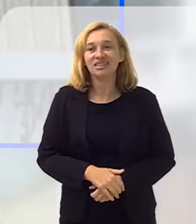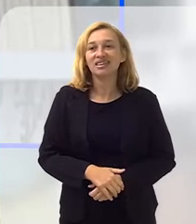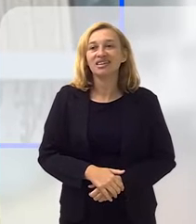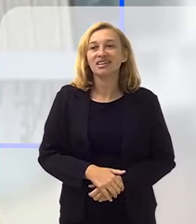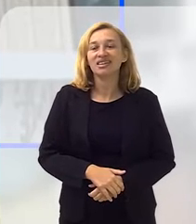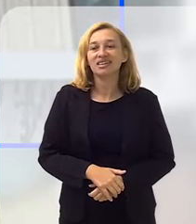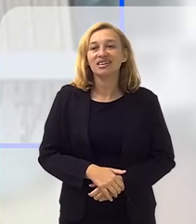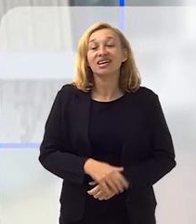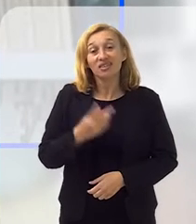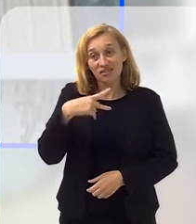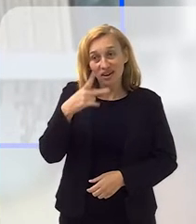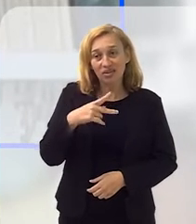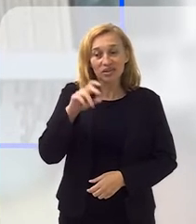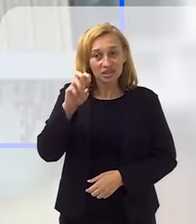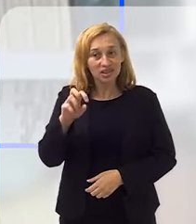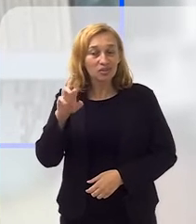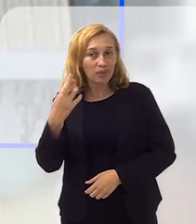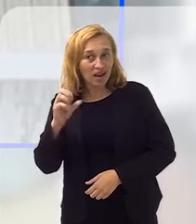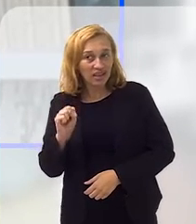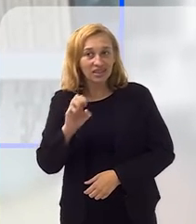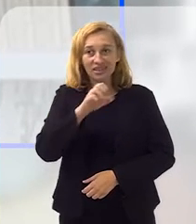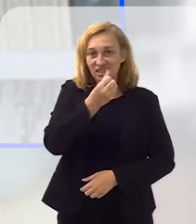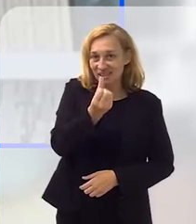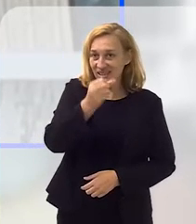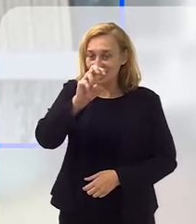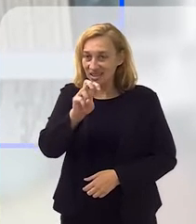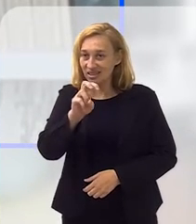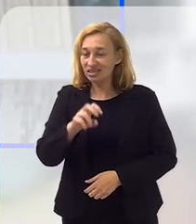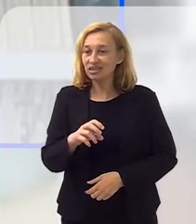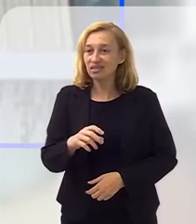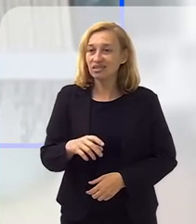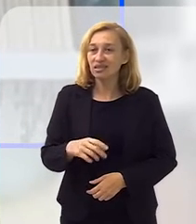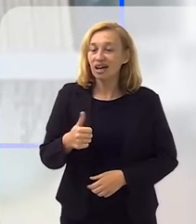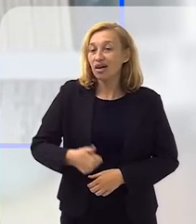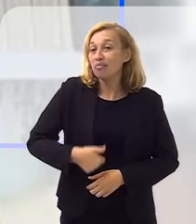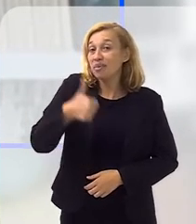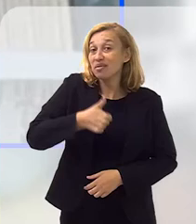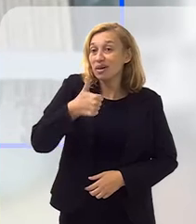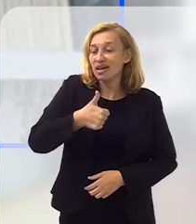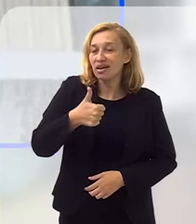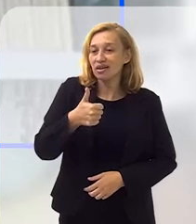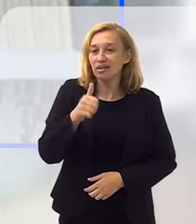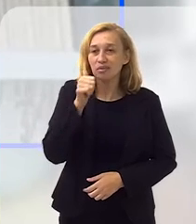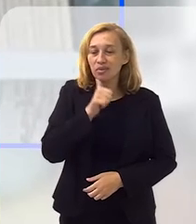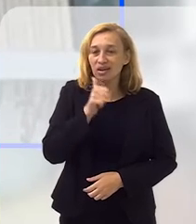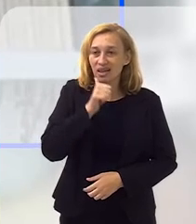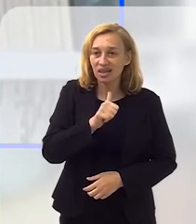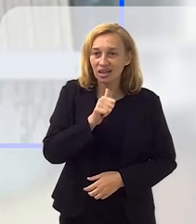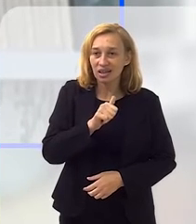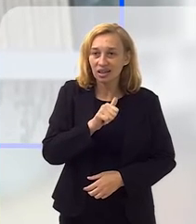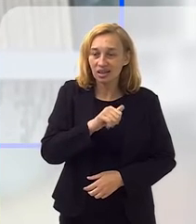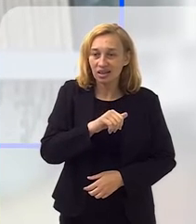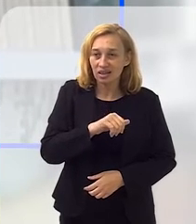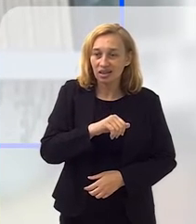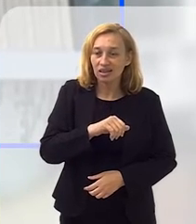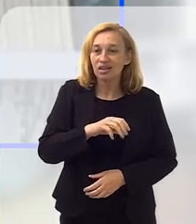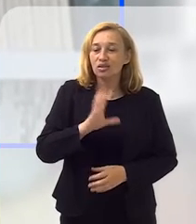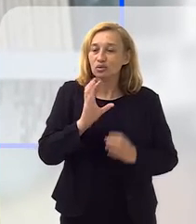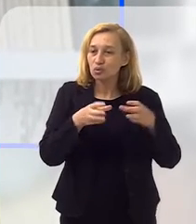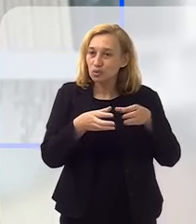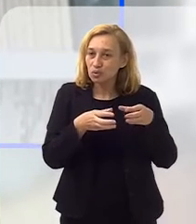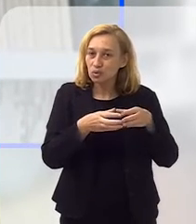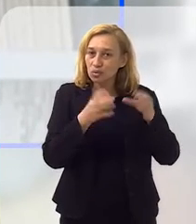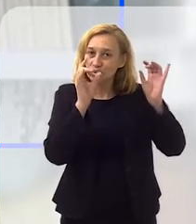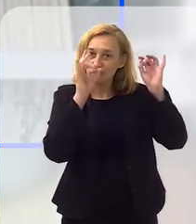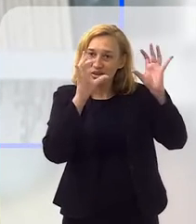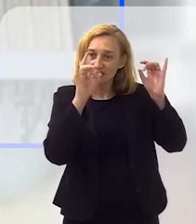acesso, a gente falou dos cinco bailes de 65, quando ela se torna a primeira mulher a classificar o samba enredo no